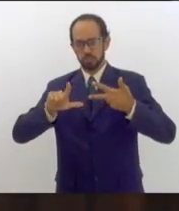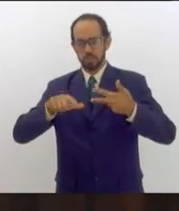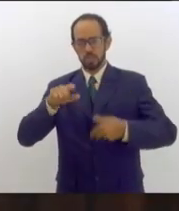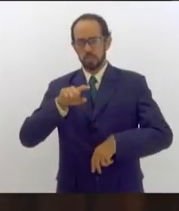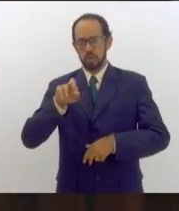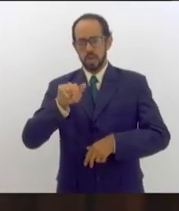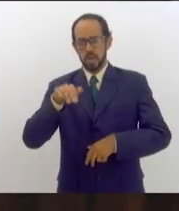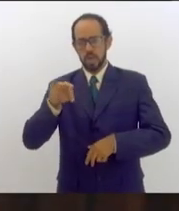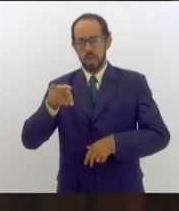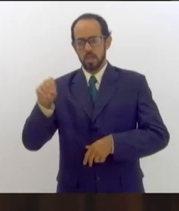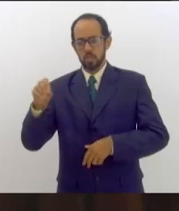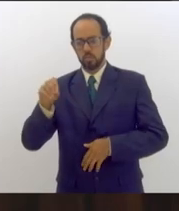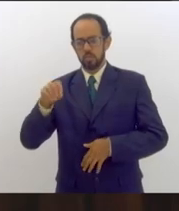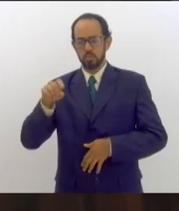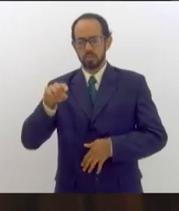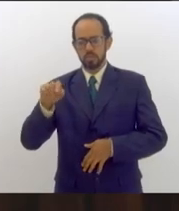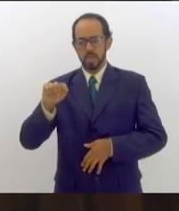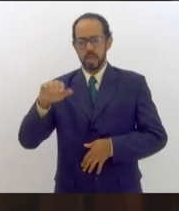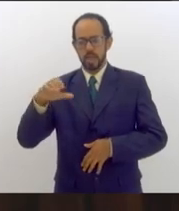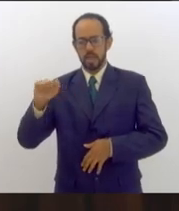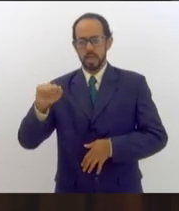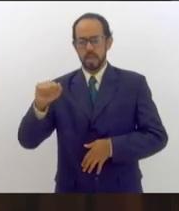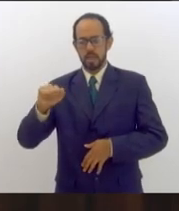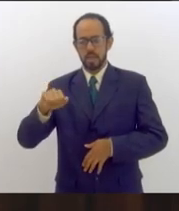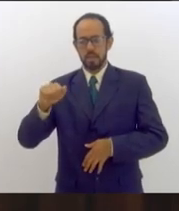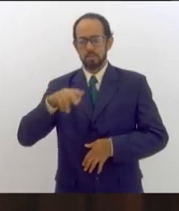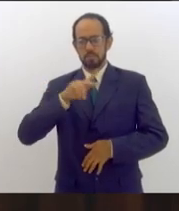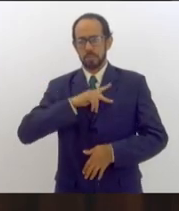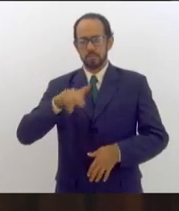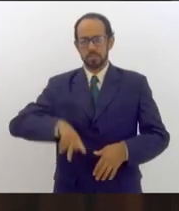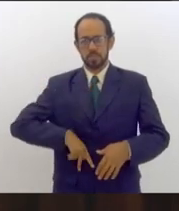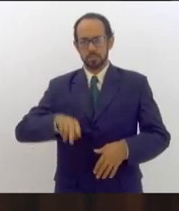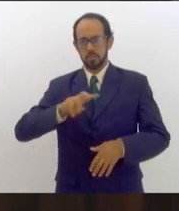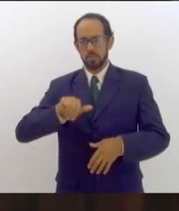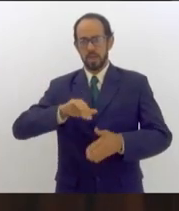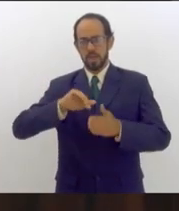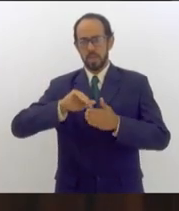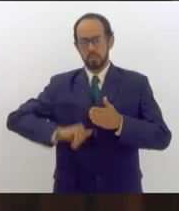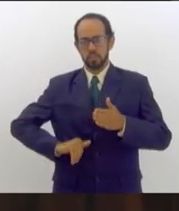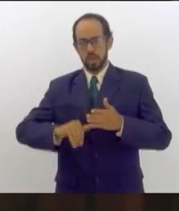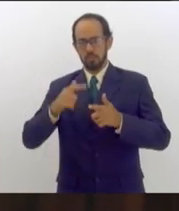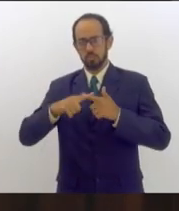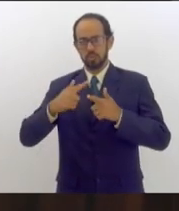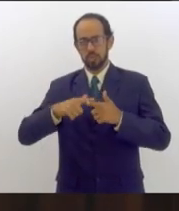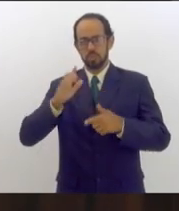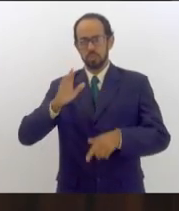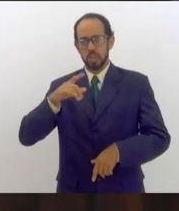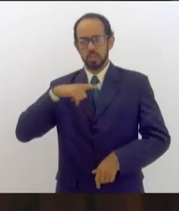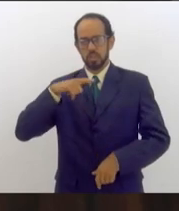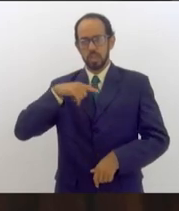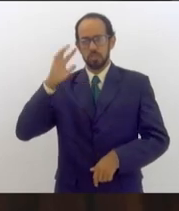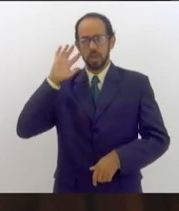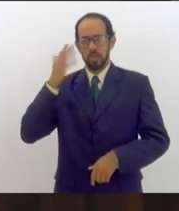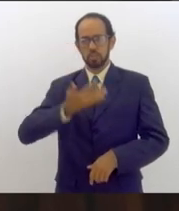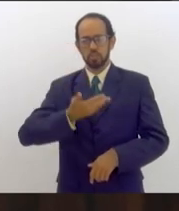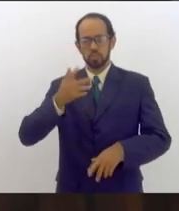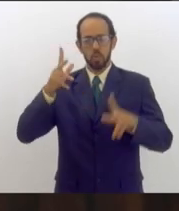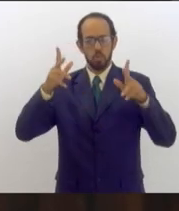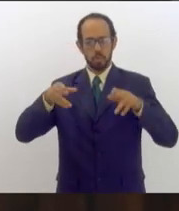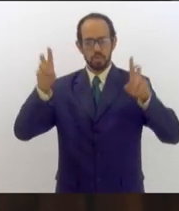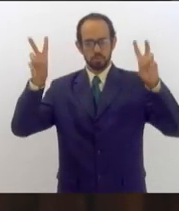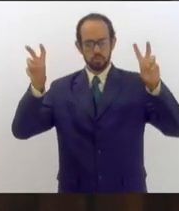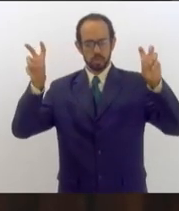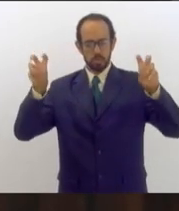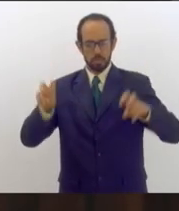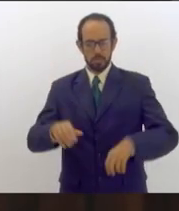Zaca que a presidência vai retirar porque já existe uma resolução com a mesma graciado